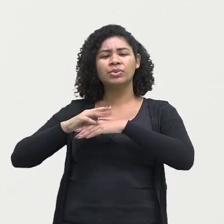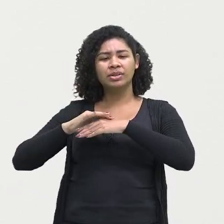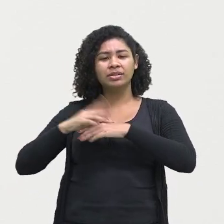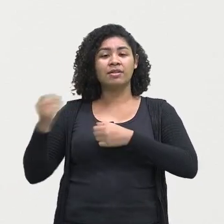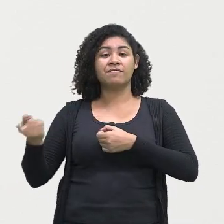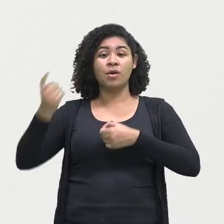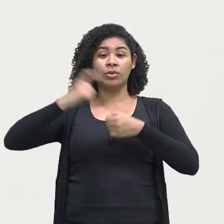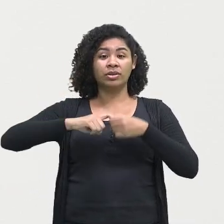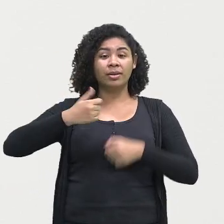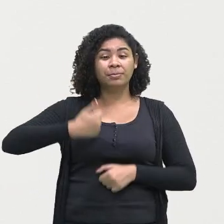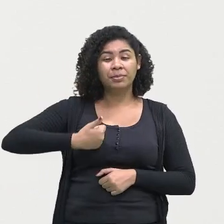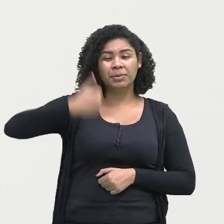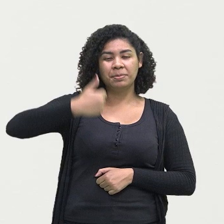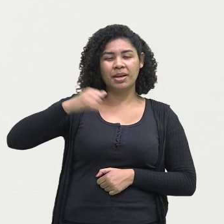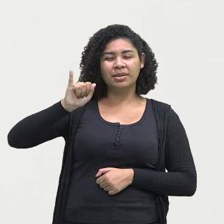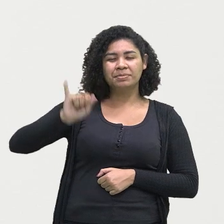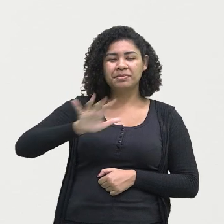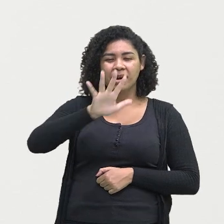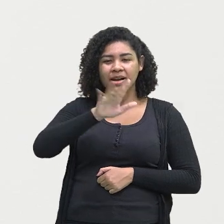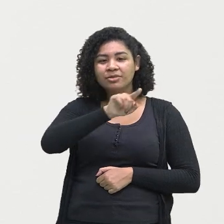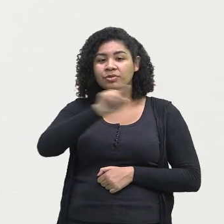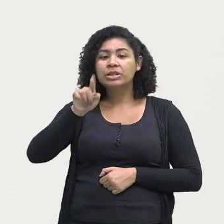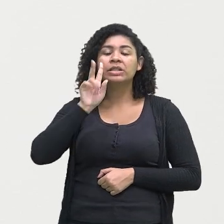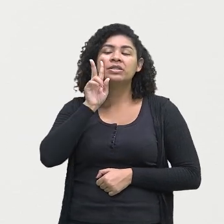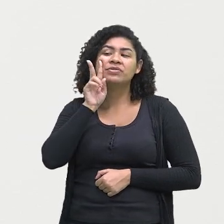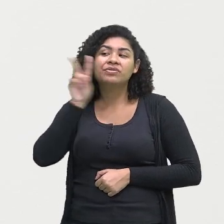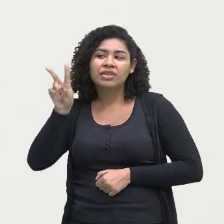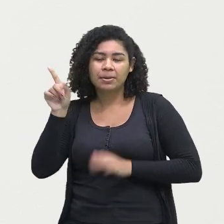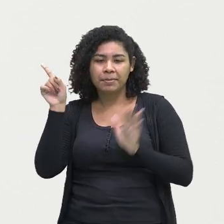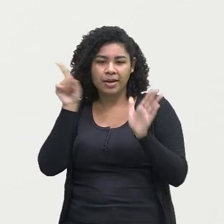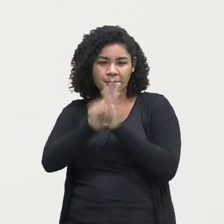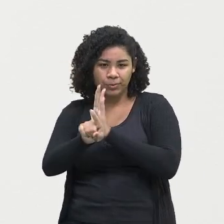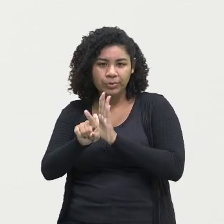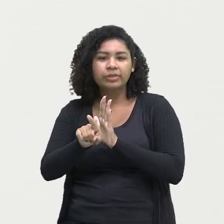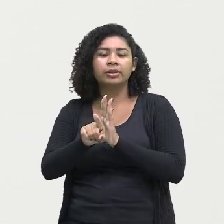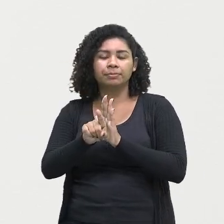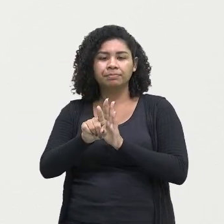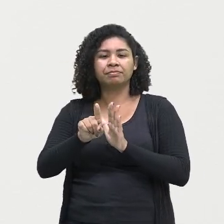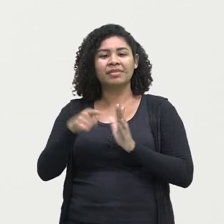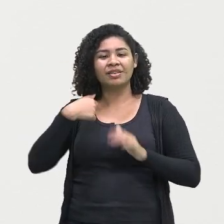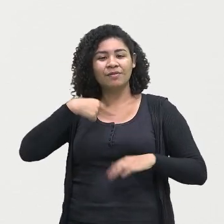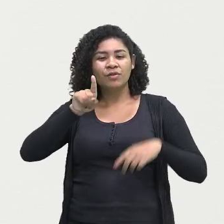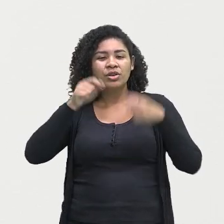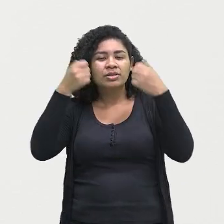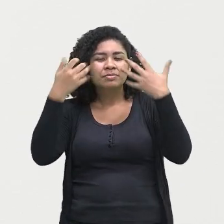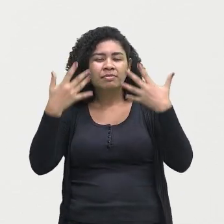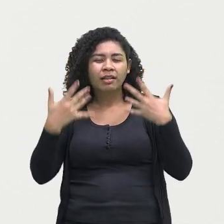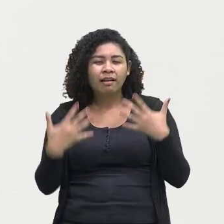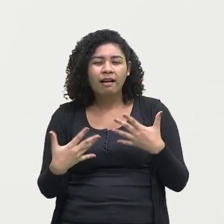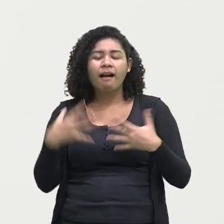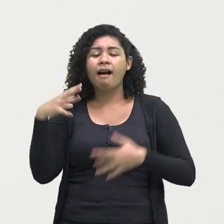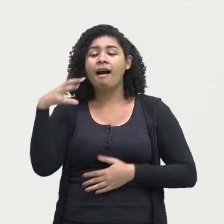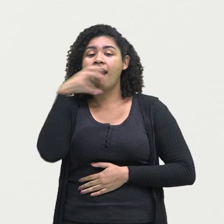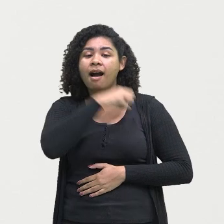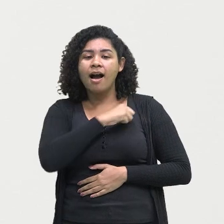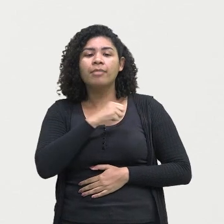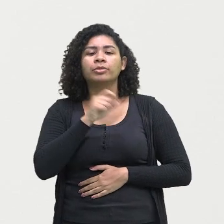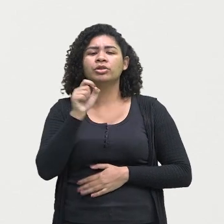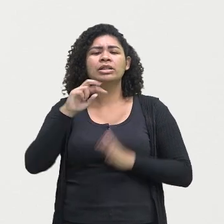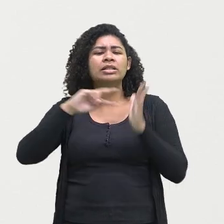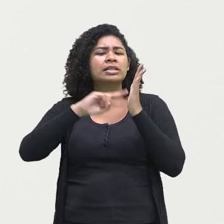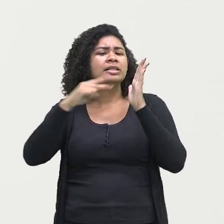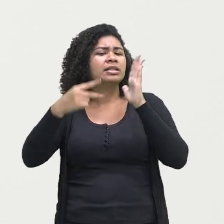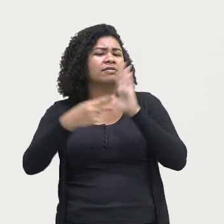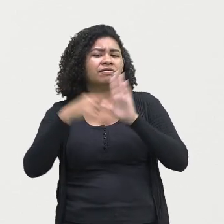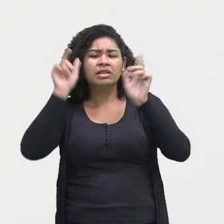primeira imagem, só para a gente ver a pergunta, e eu vou explicar rapidinho para vocês o que é essa